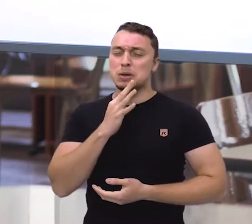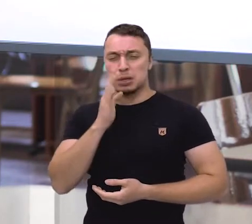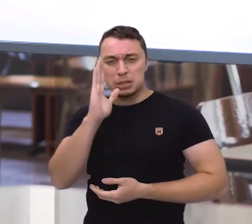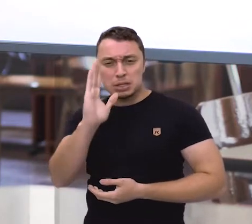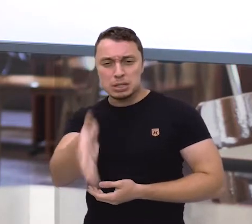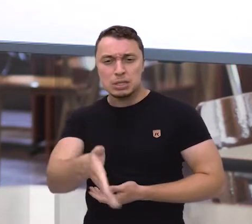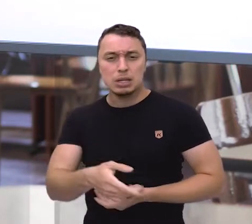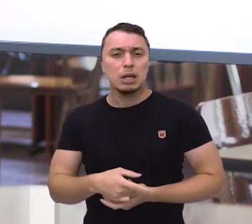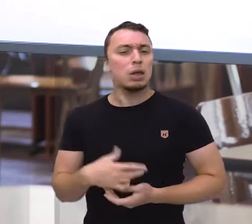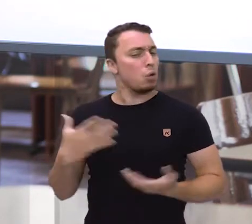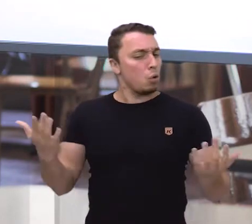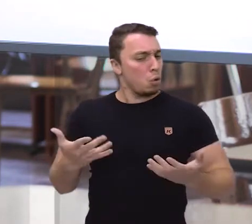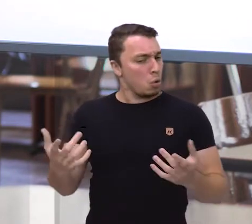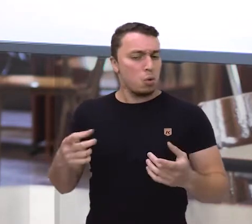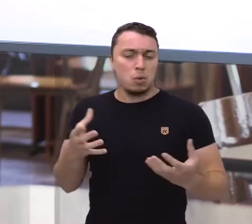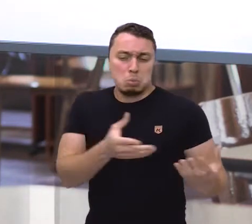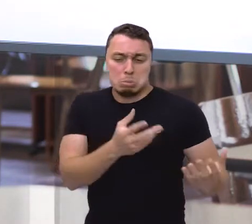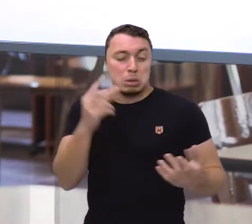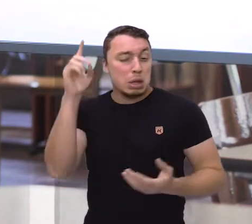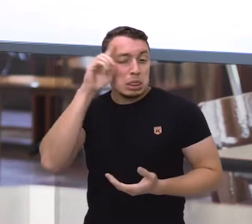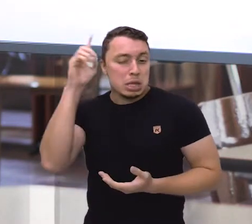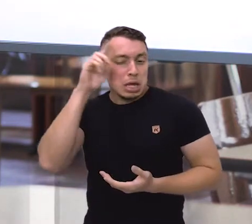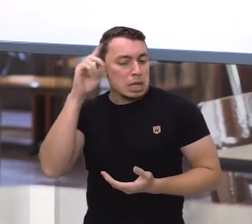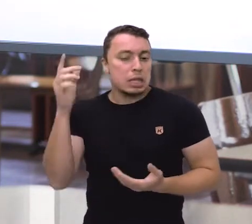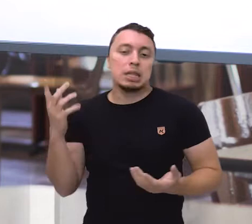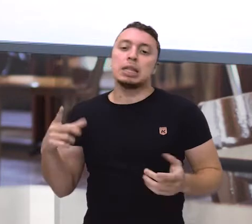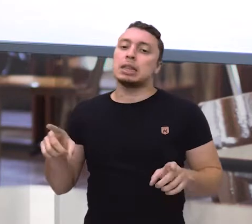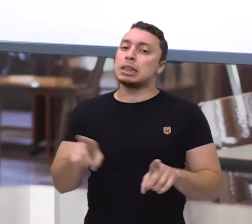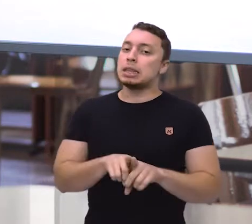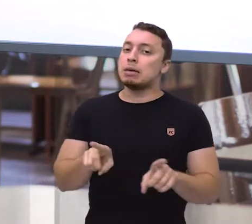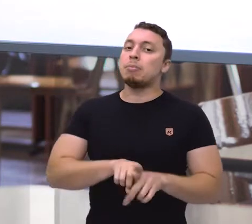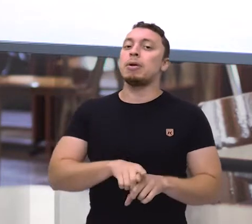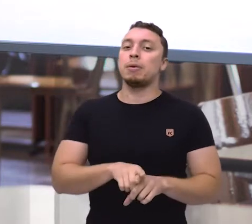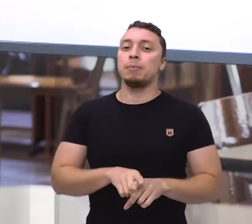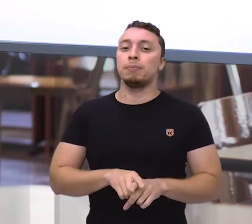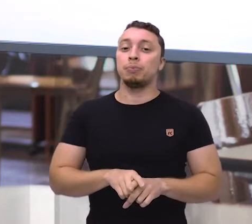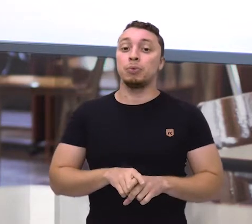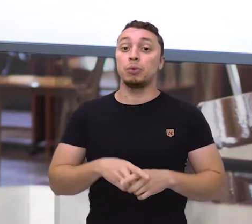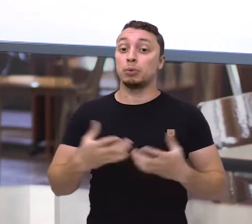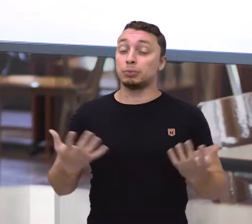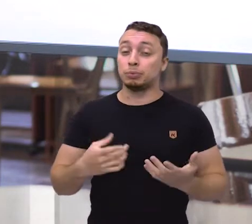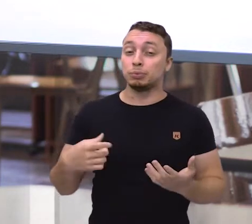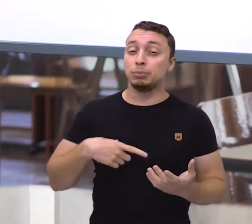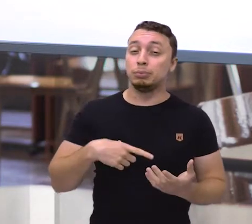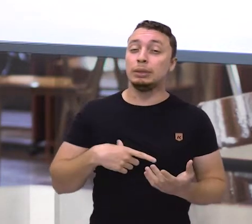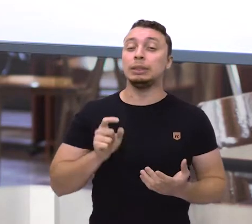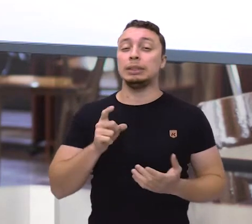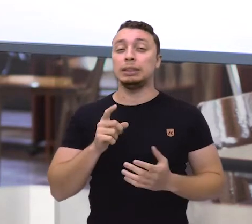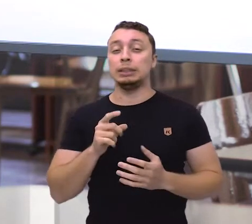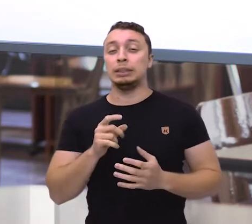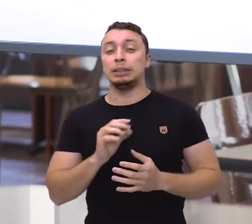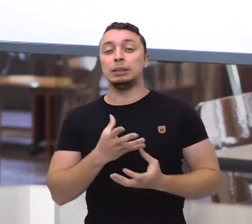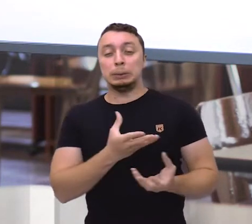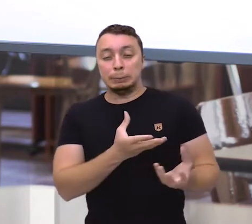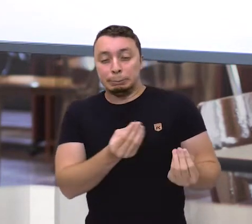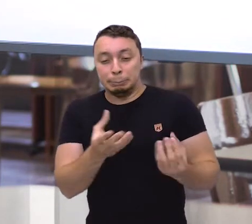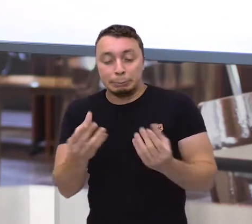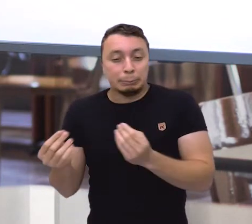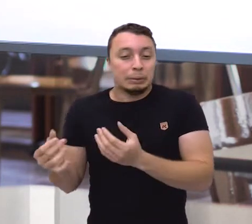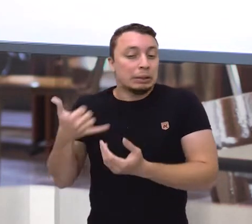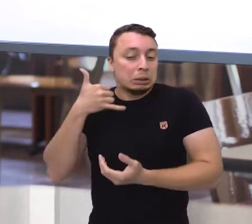estamos usando no nosso dia a dia, especialmente nos últimos dias, com o excesso de uso